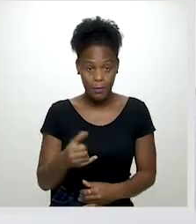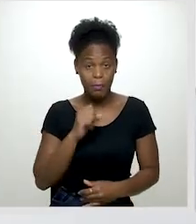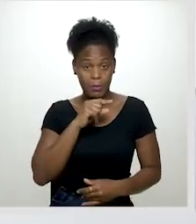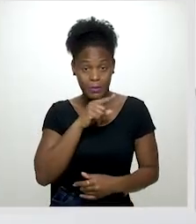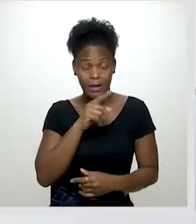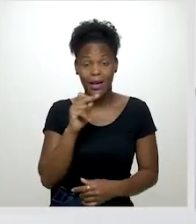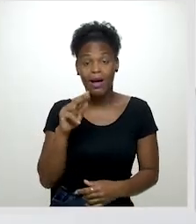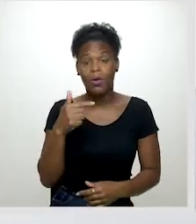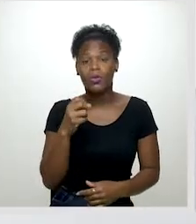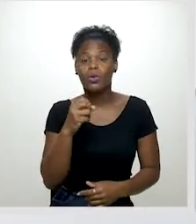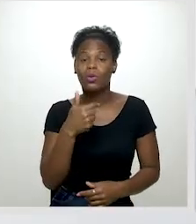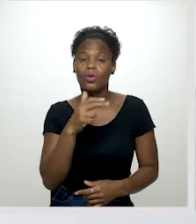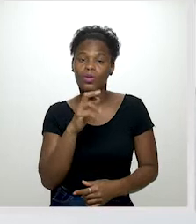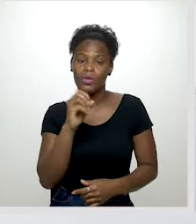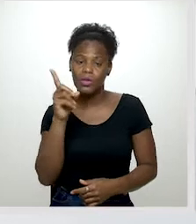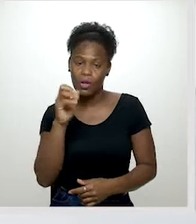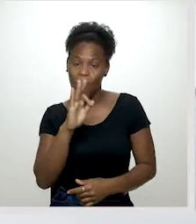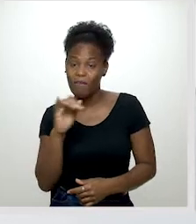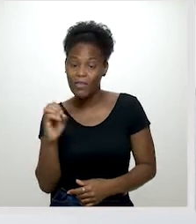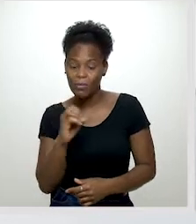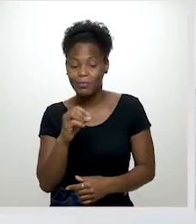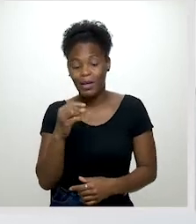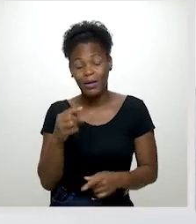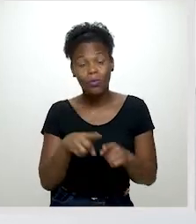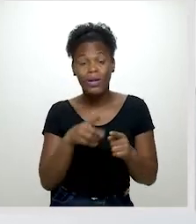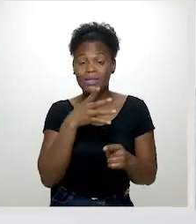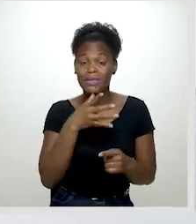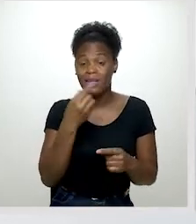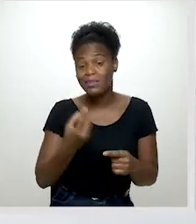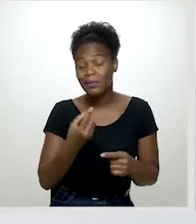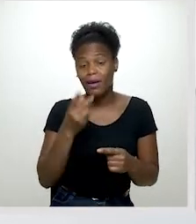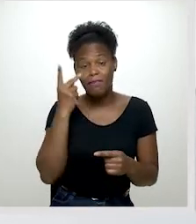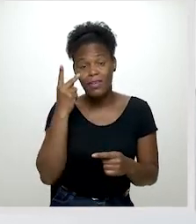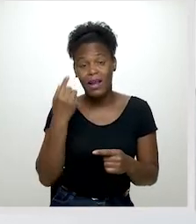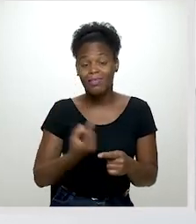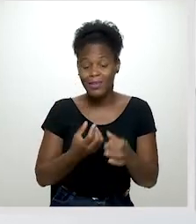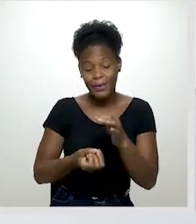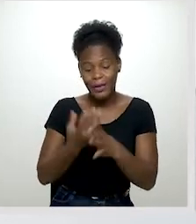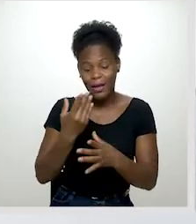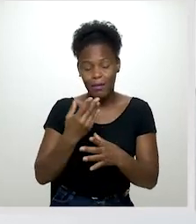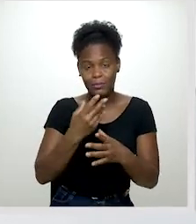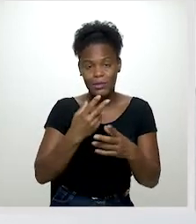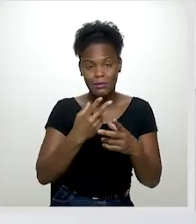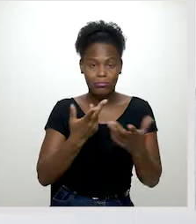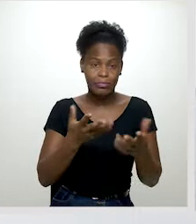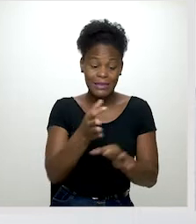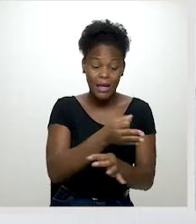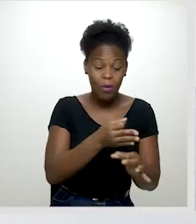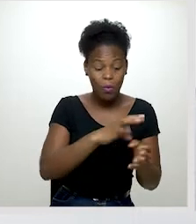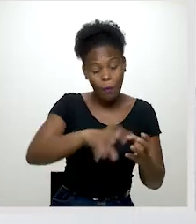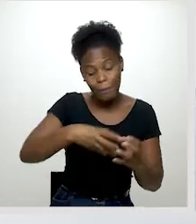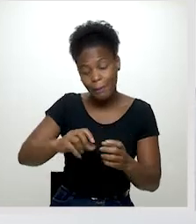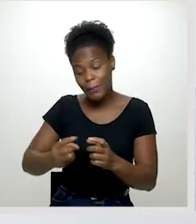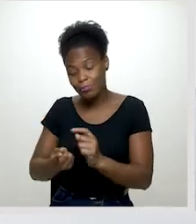aceitar a hipótese autotrófica é aceitar que a vida teria surgido de células complexas para células simples, o